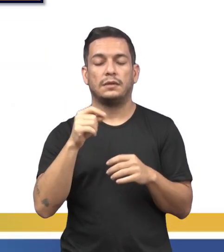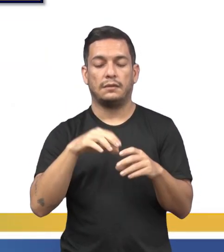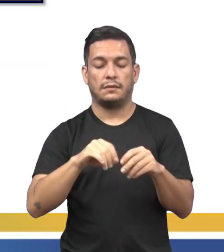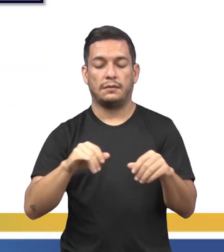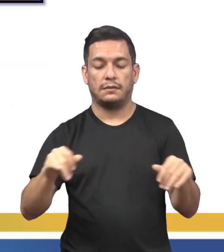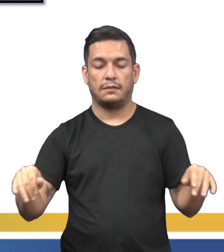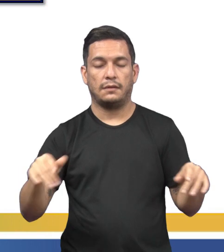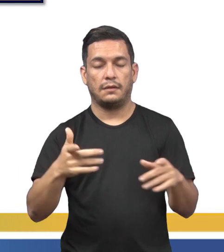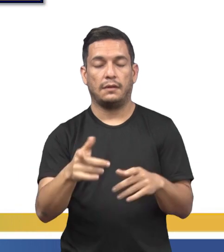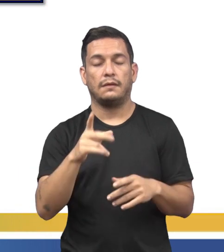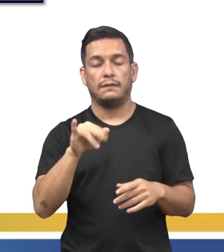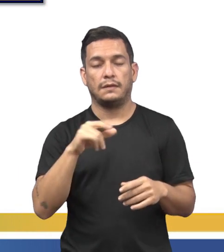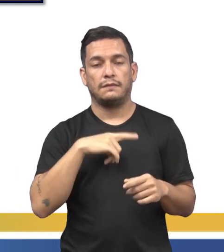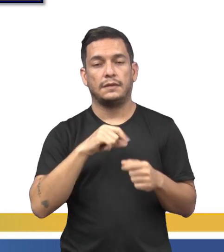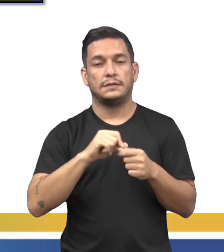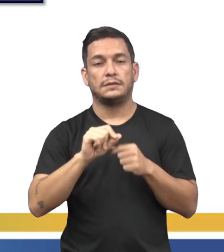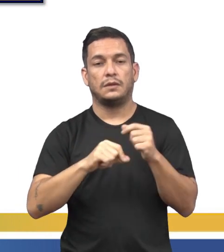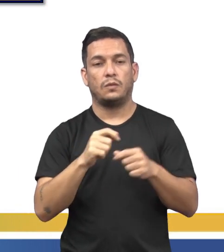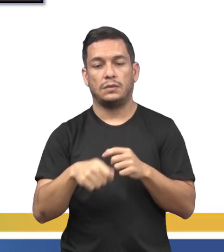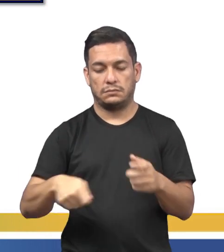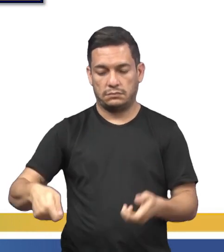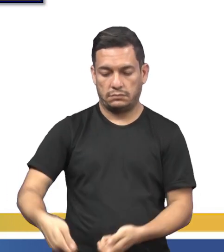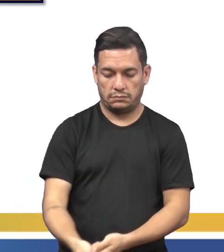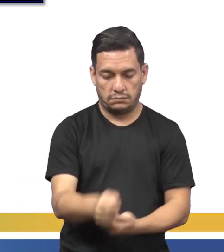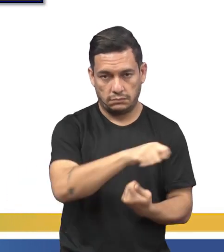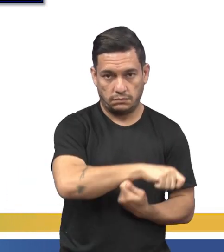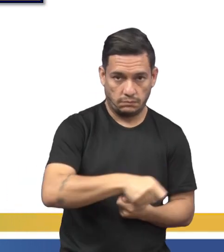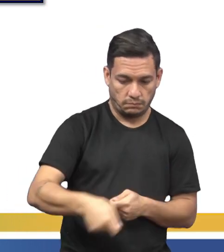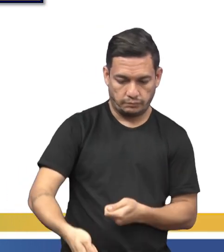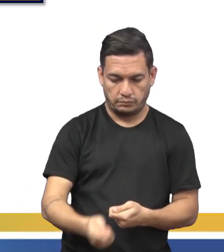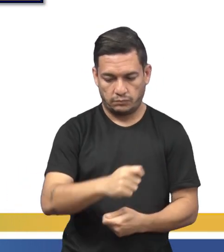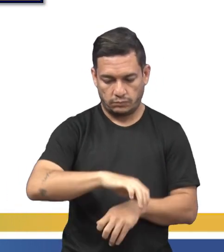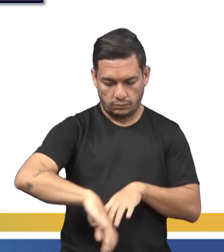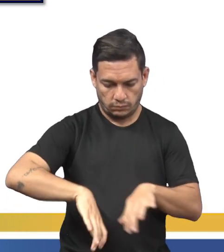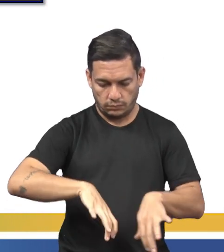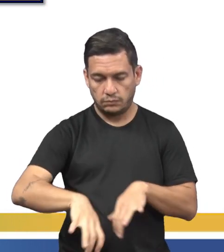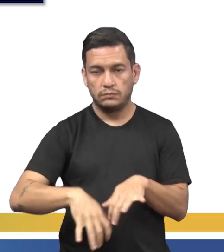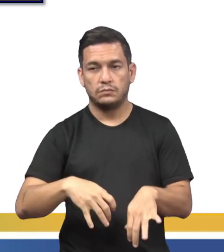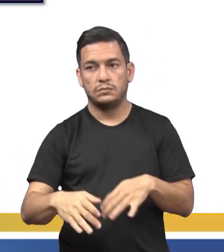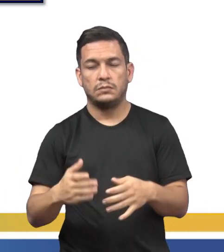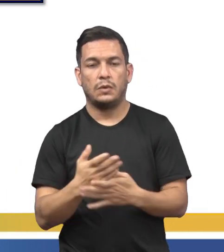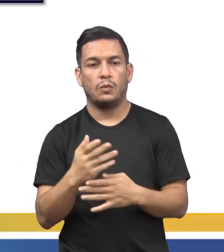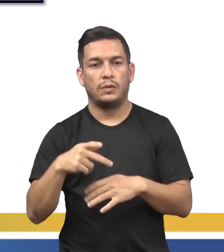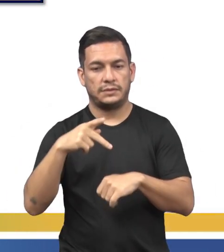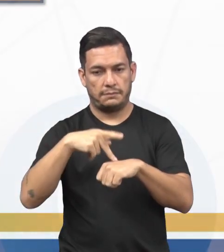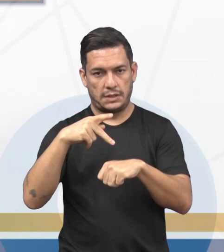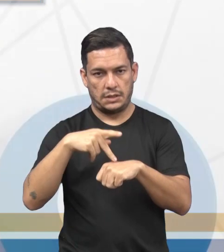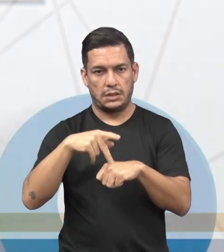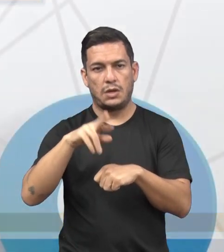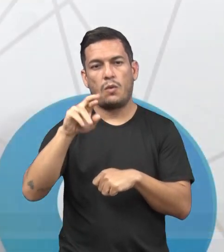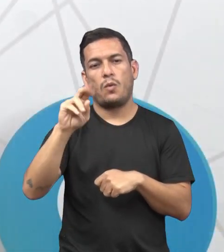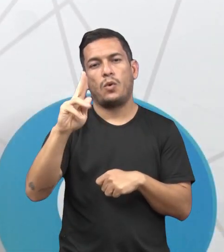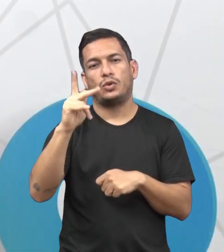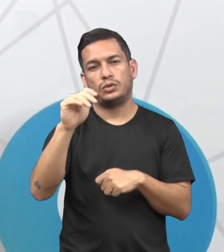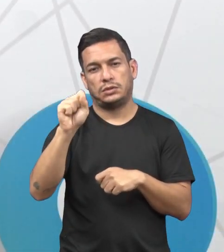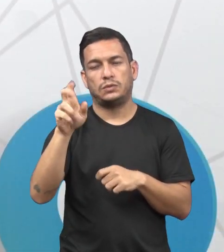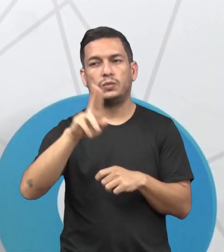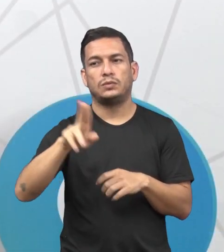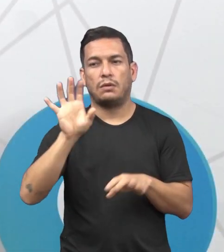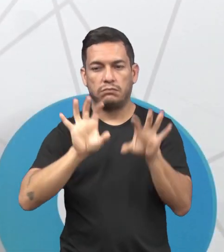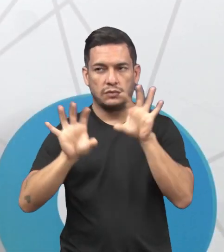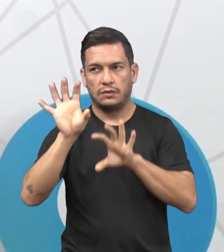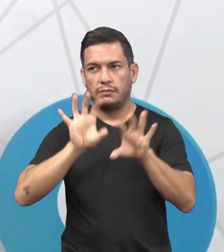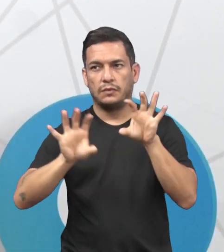Terra. Então você vai fazer algumas escavações no interior da Terra, entre algumas rochas. Você vai utilizar o próprio vapor e